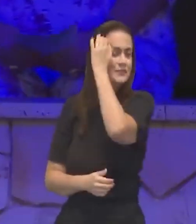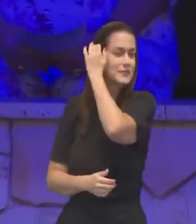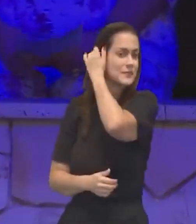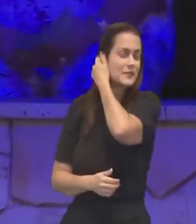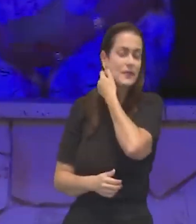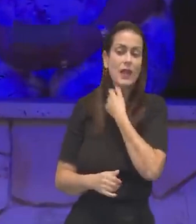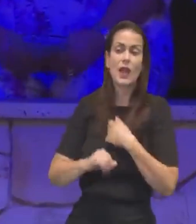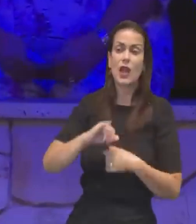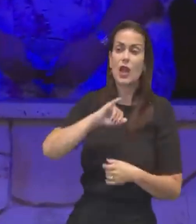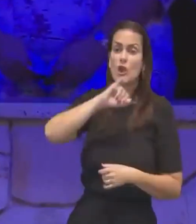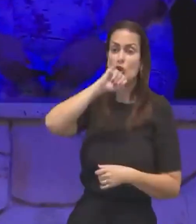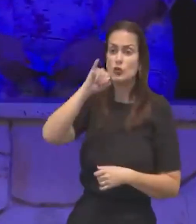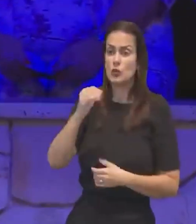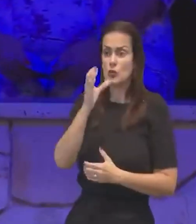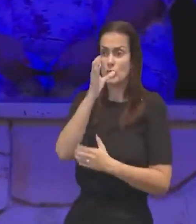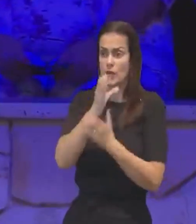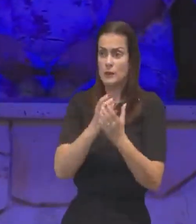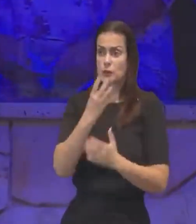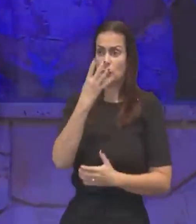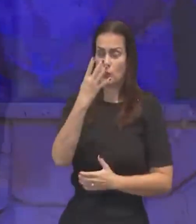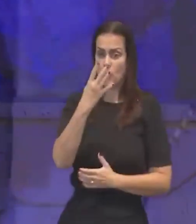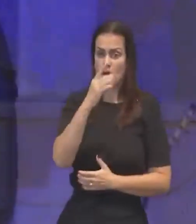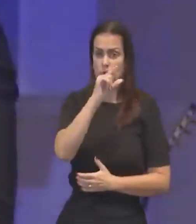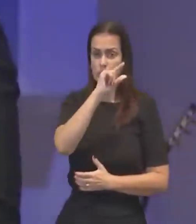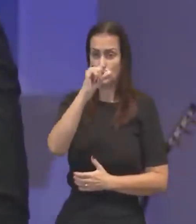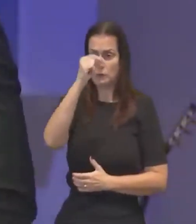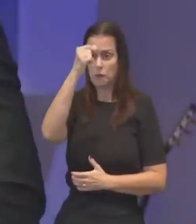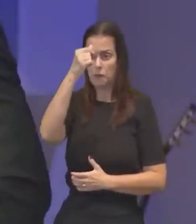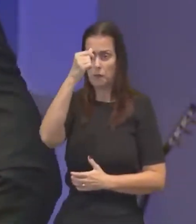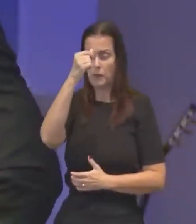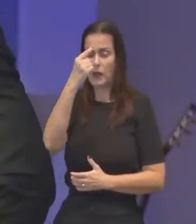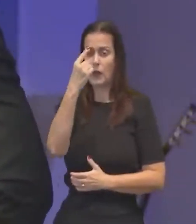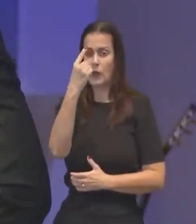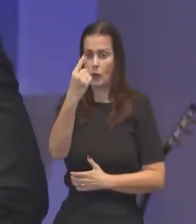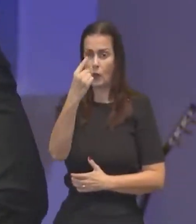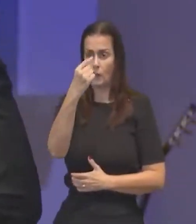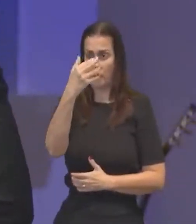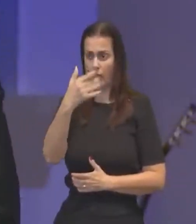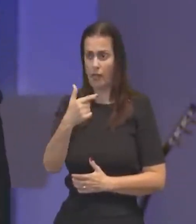Evangelho de João, capítulo 4, do verso 1 ao verso 26.